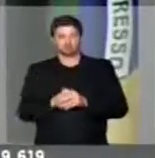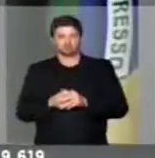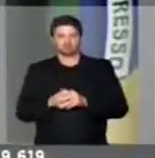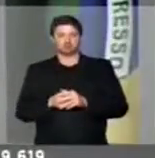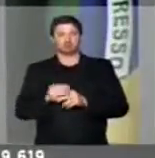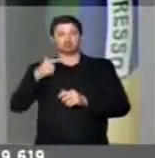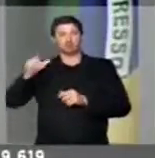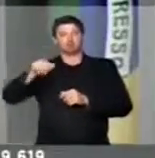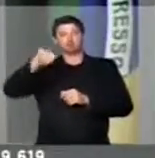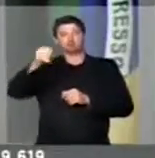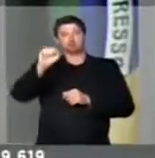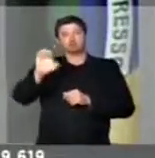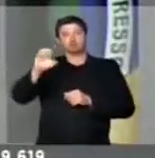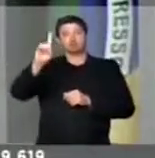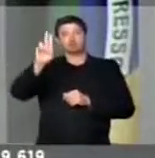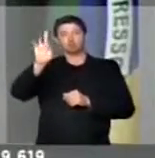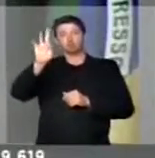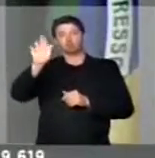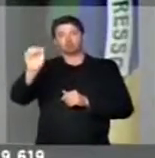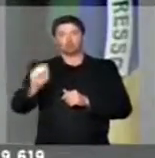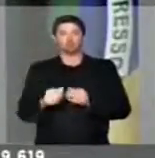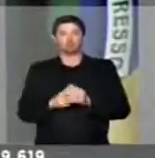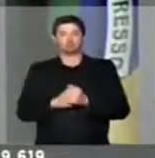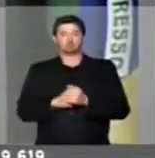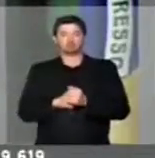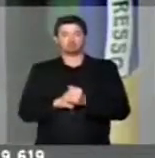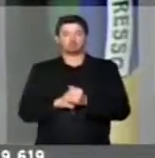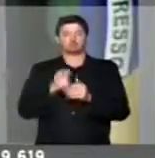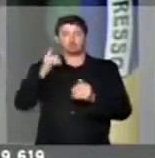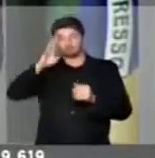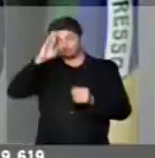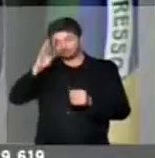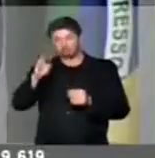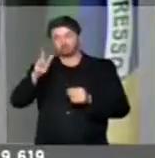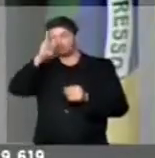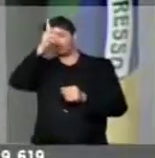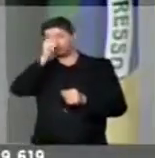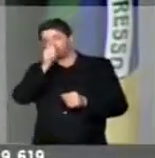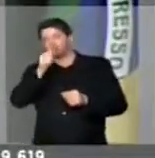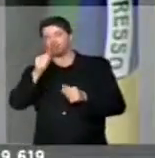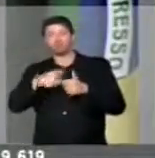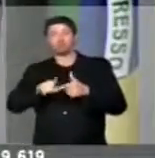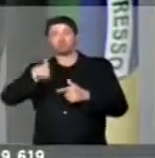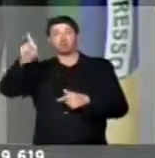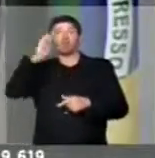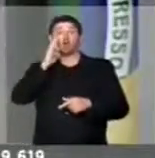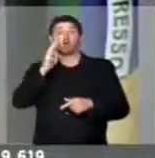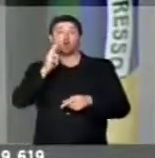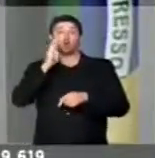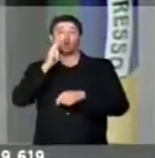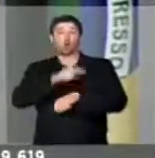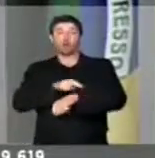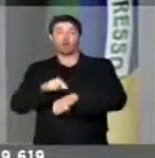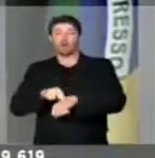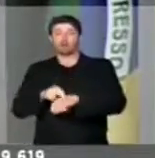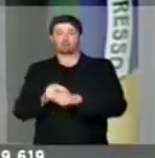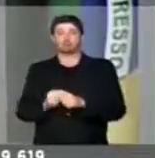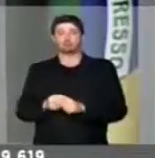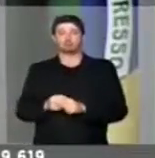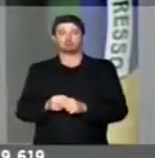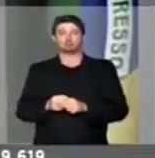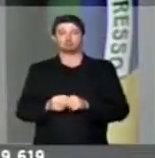caso do José Eduardo Dutra, que é o escândalo dos frangos, lá em Roraima.